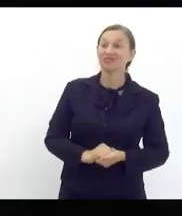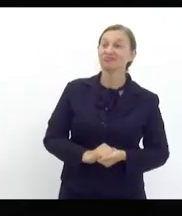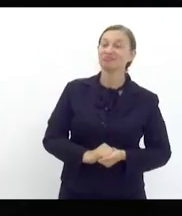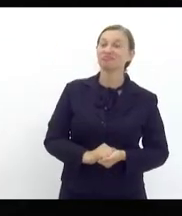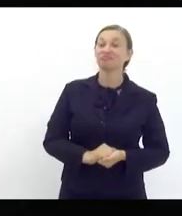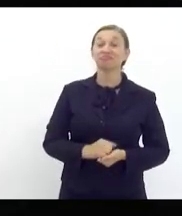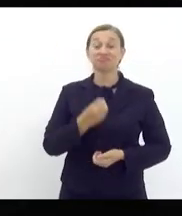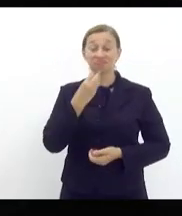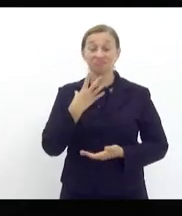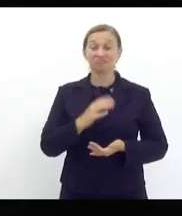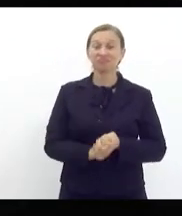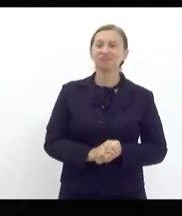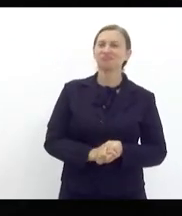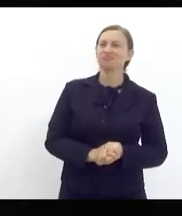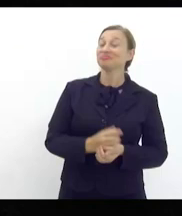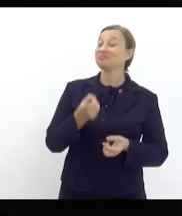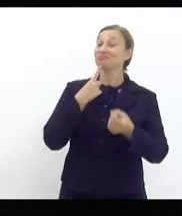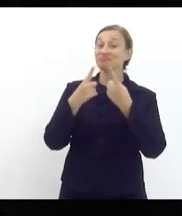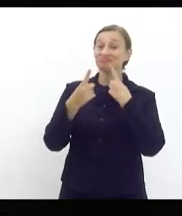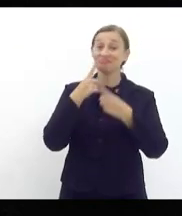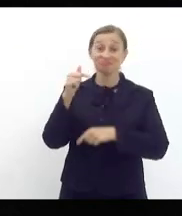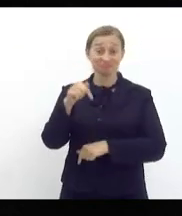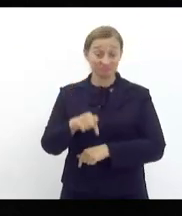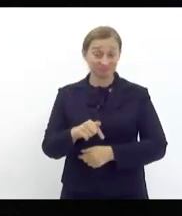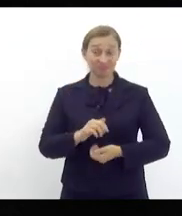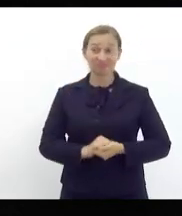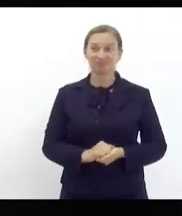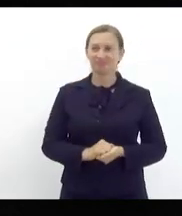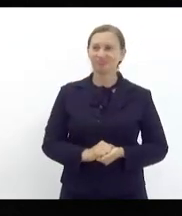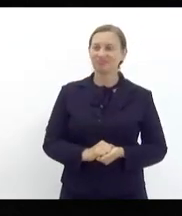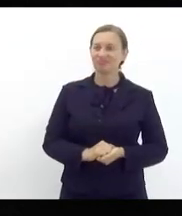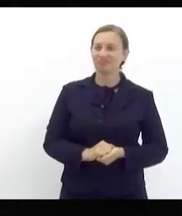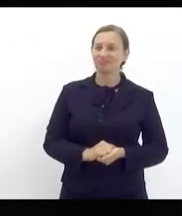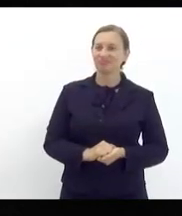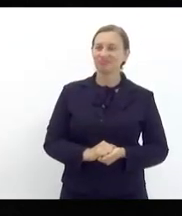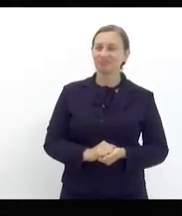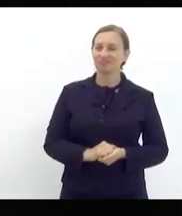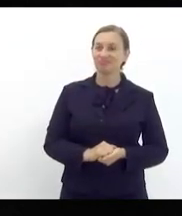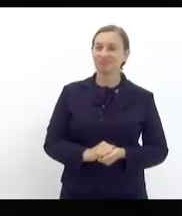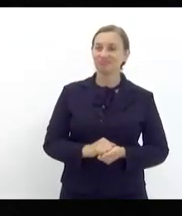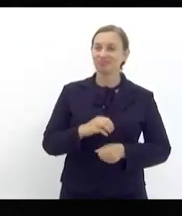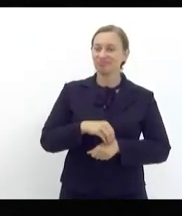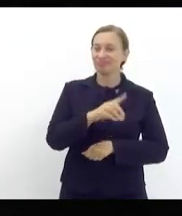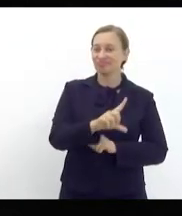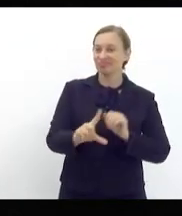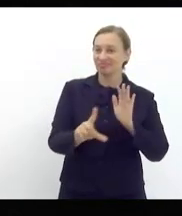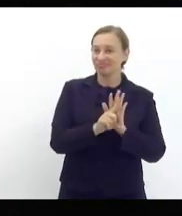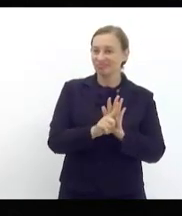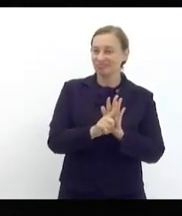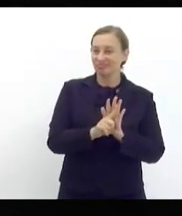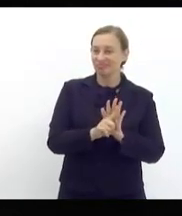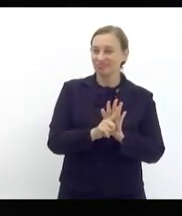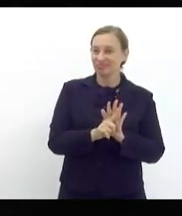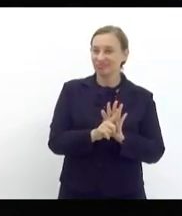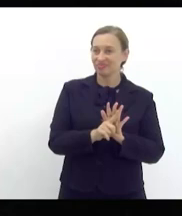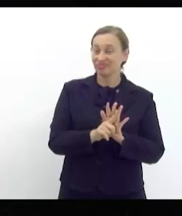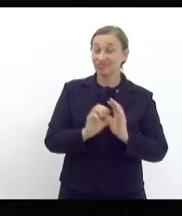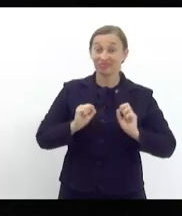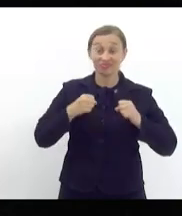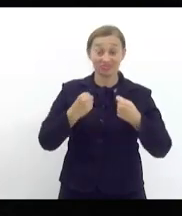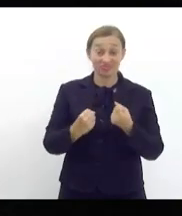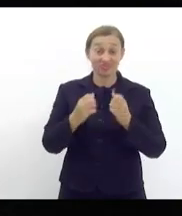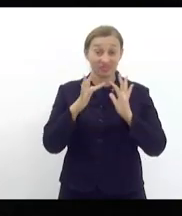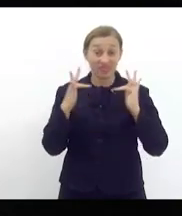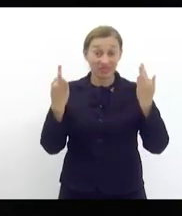o que nós estamos discutindo aqui é uma indicação legislativa que tem por finalidade a defesa das